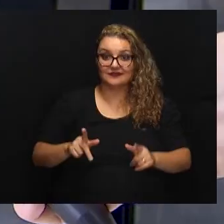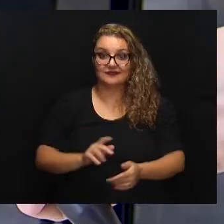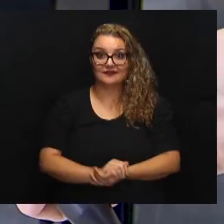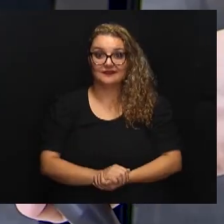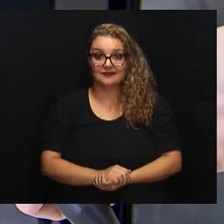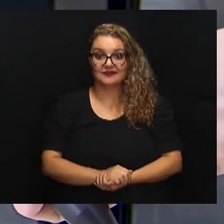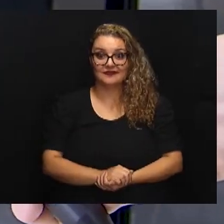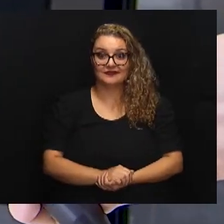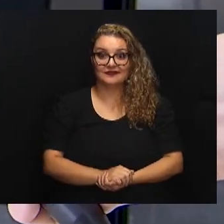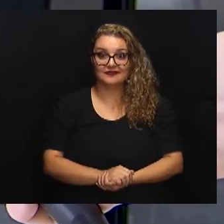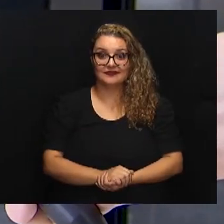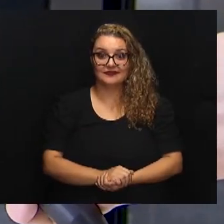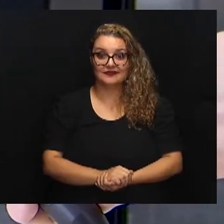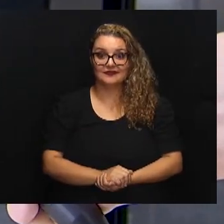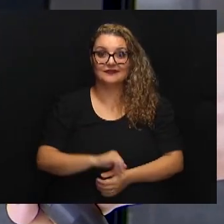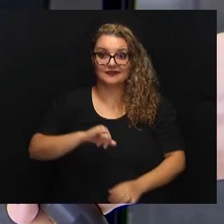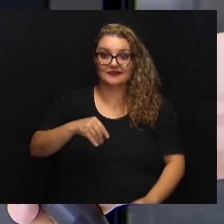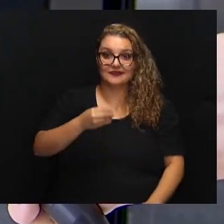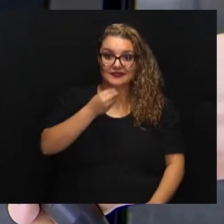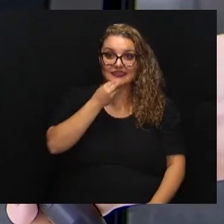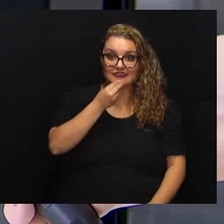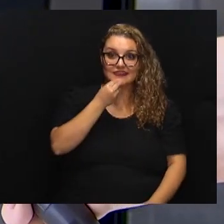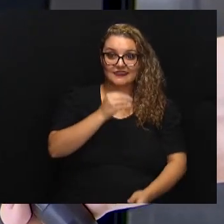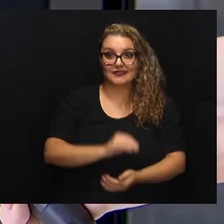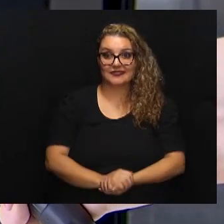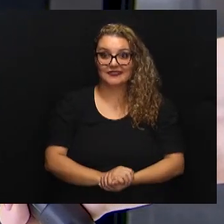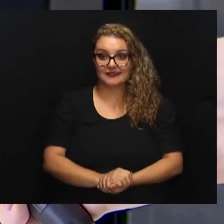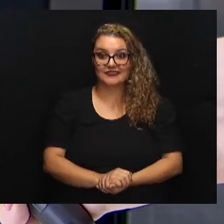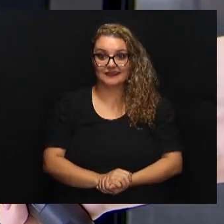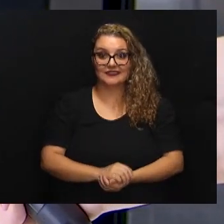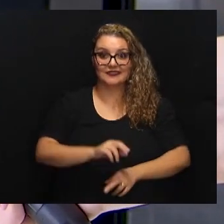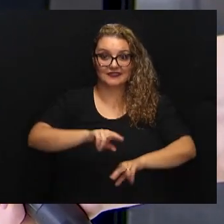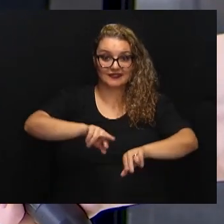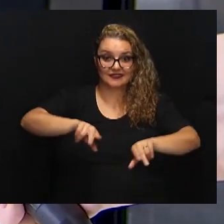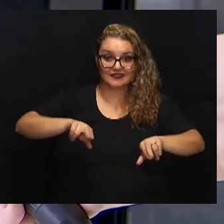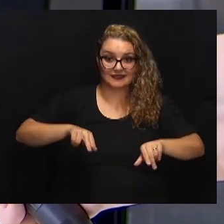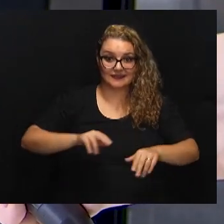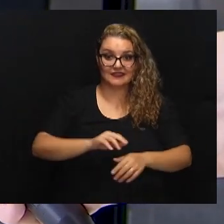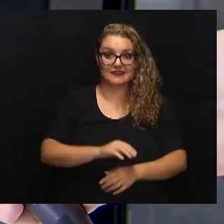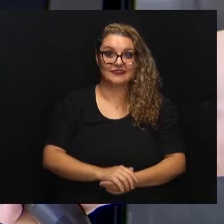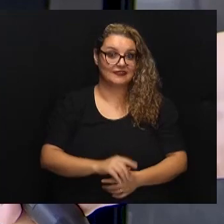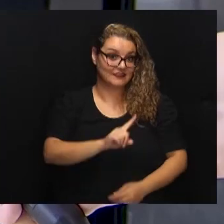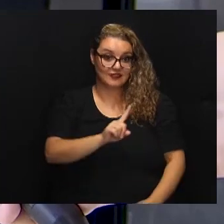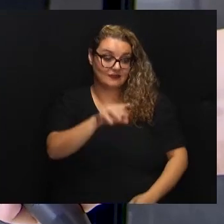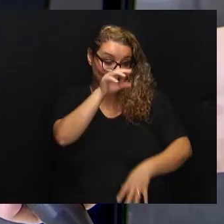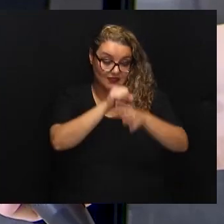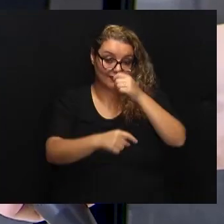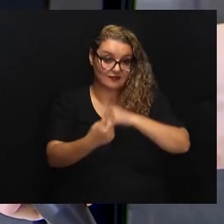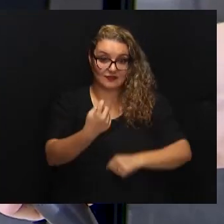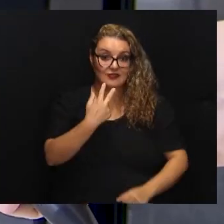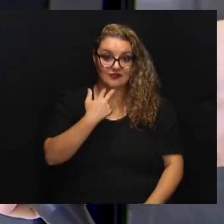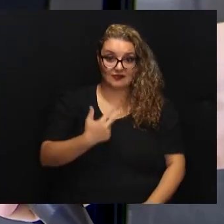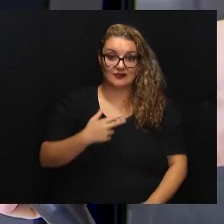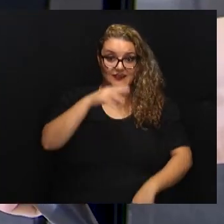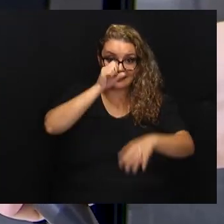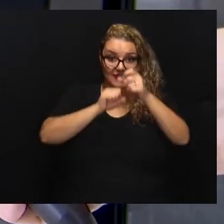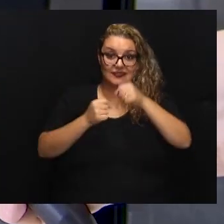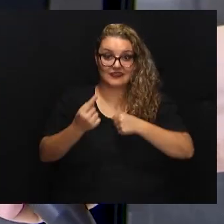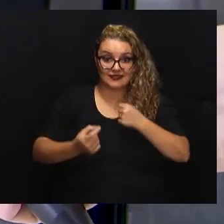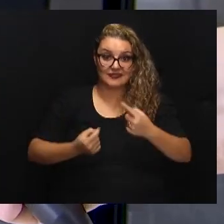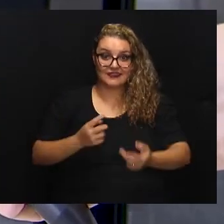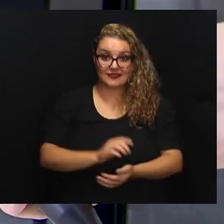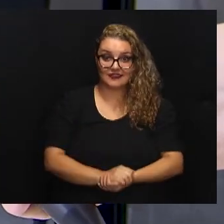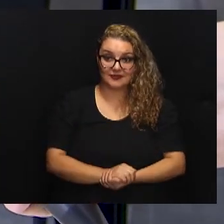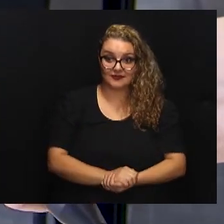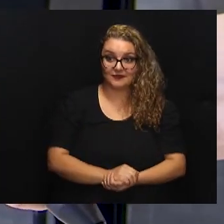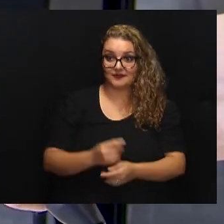idioma diferente, com uma história diferente. Então, eu aproveito. É muito variado. Então, eu não aprendo só um